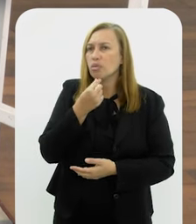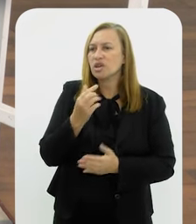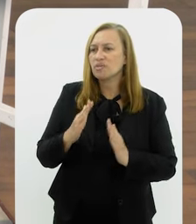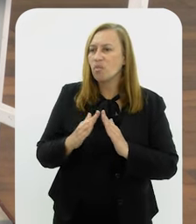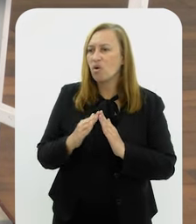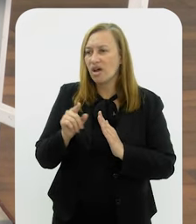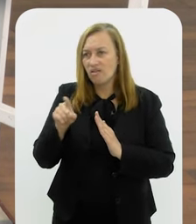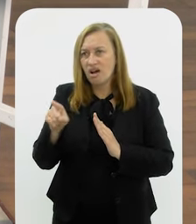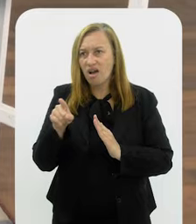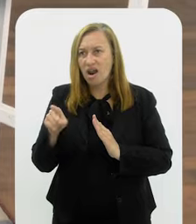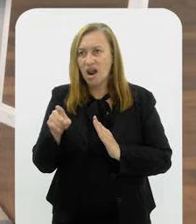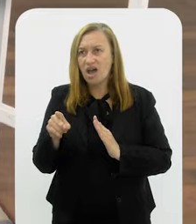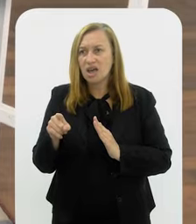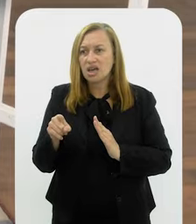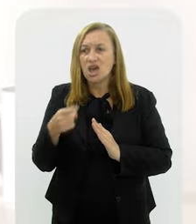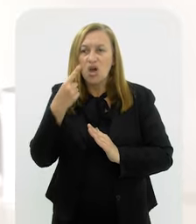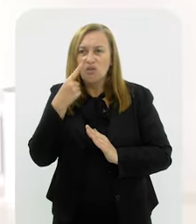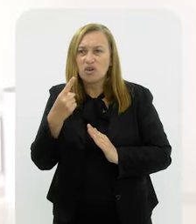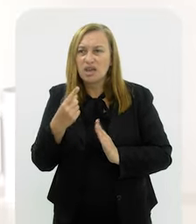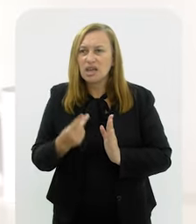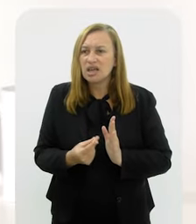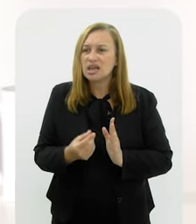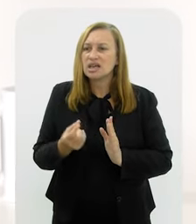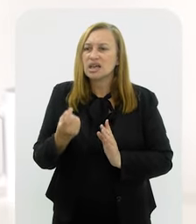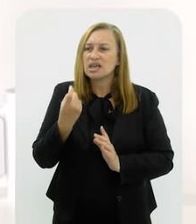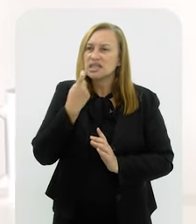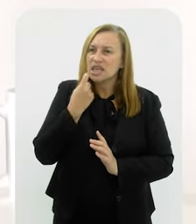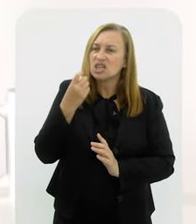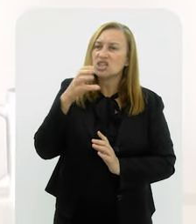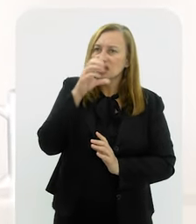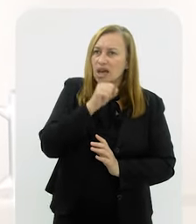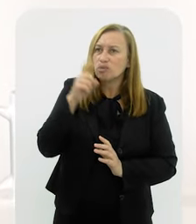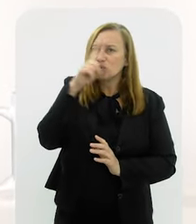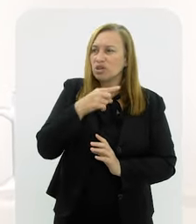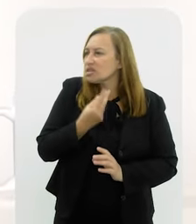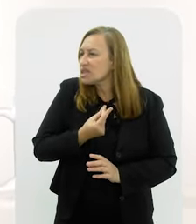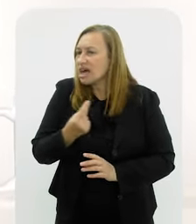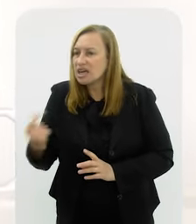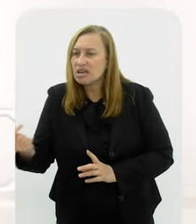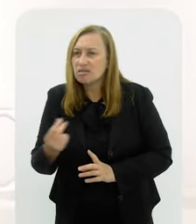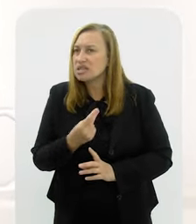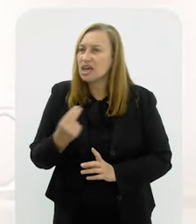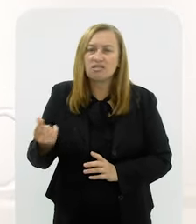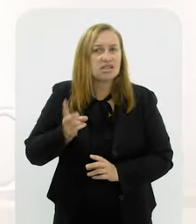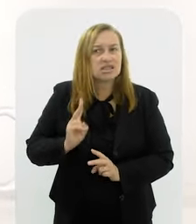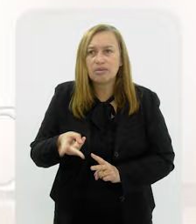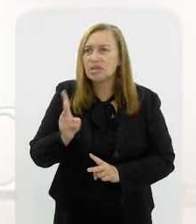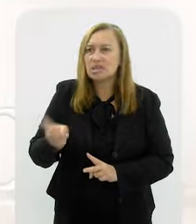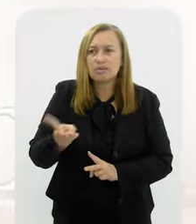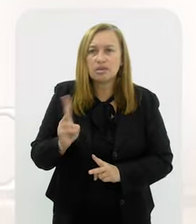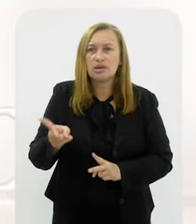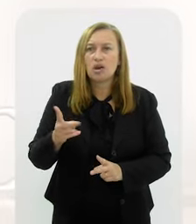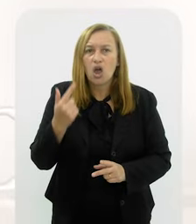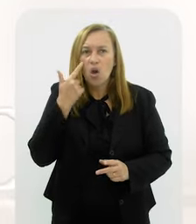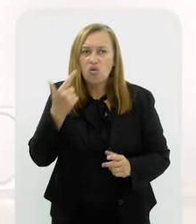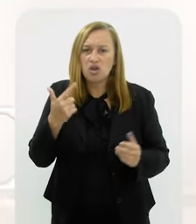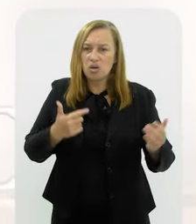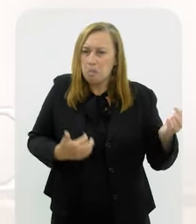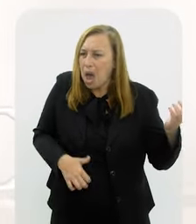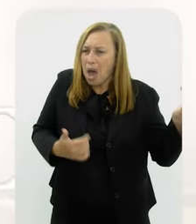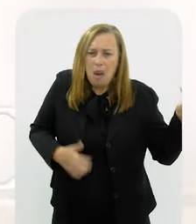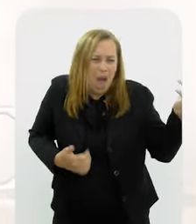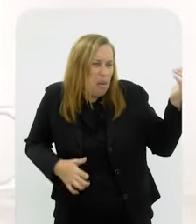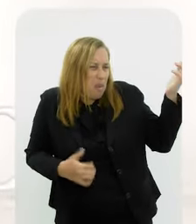morava lá, e ele me via sempre sair sábado e domingo, sexta, sábado e domingo, sempre com a guitarra. Ele, então você toca